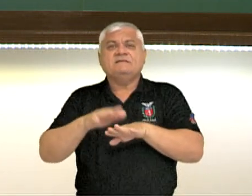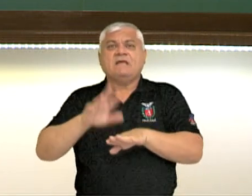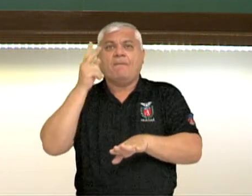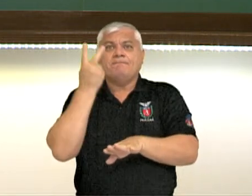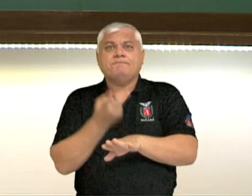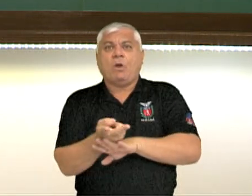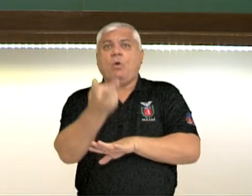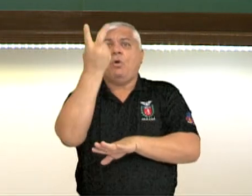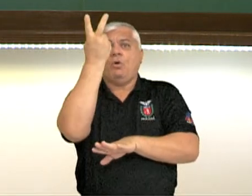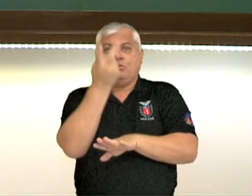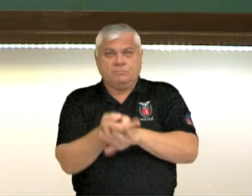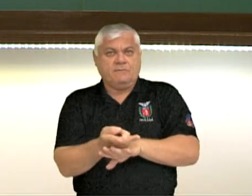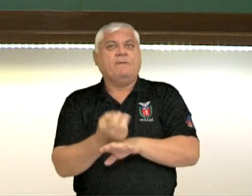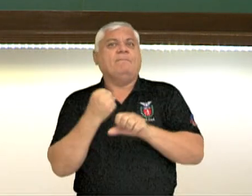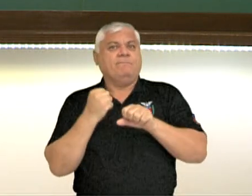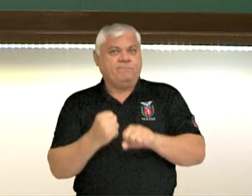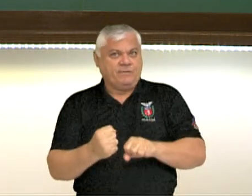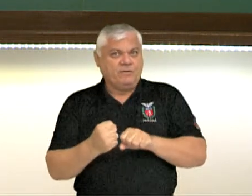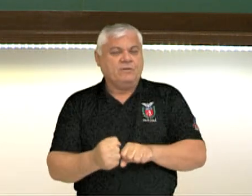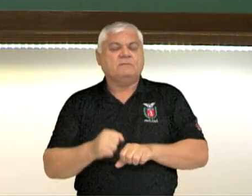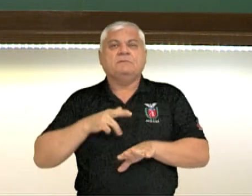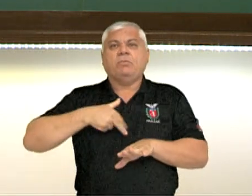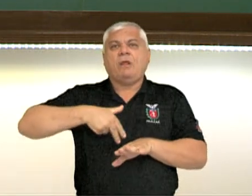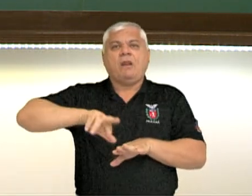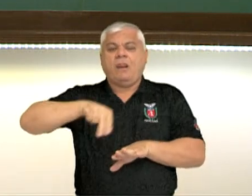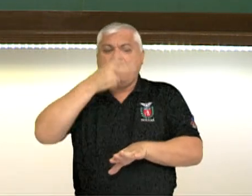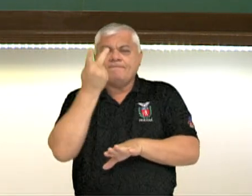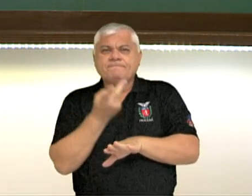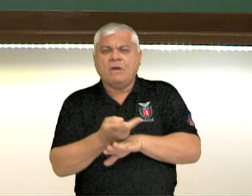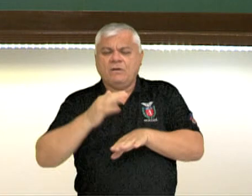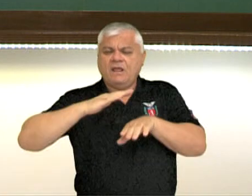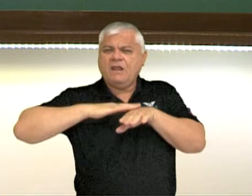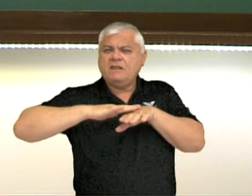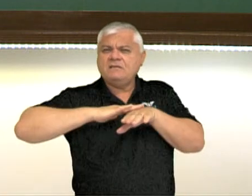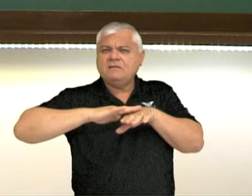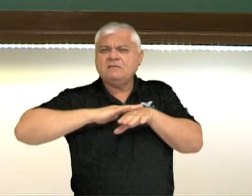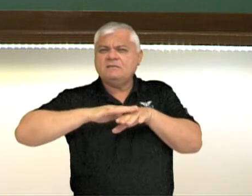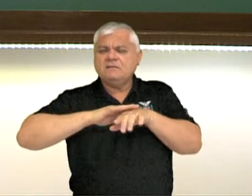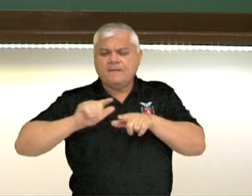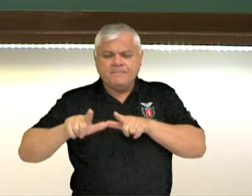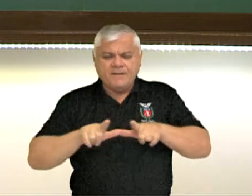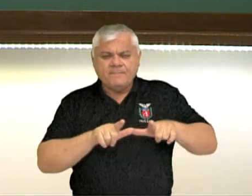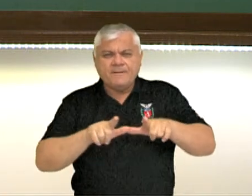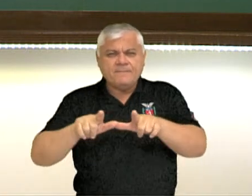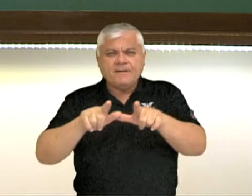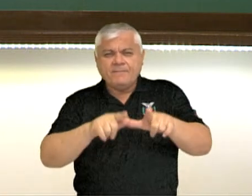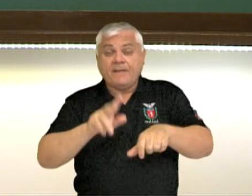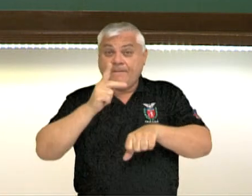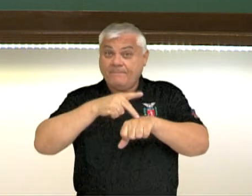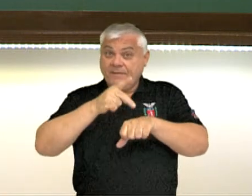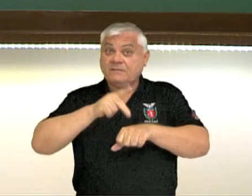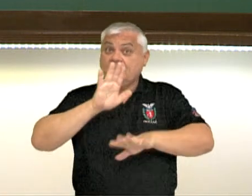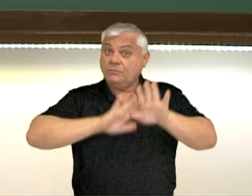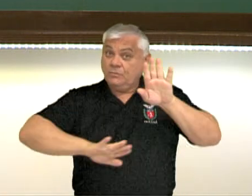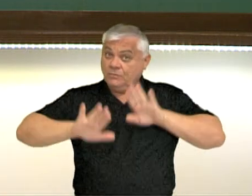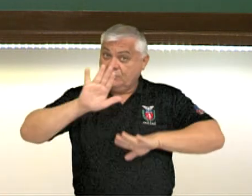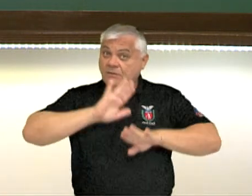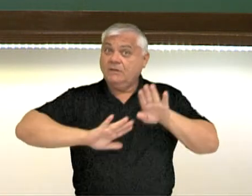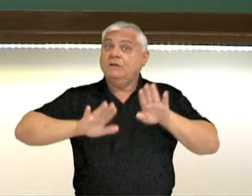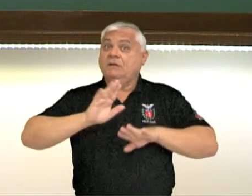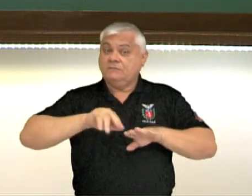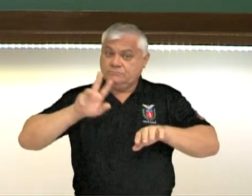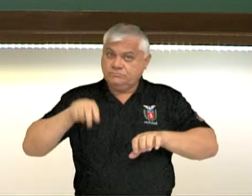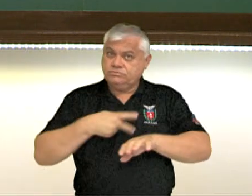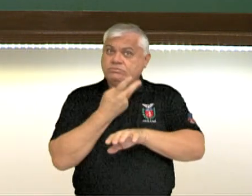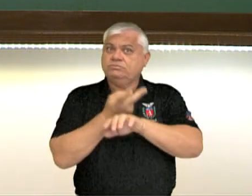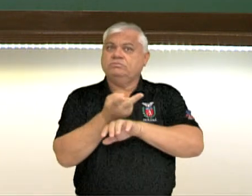muito escorregadio. Por isso que quando a gente observa as briófitas em calçadas ou pedras, a gente tem que cuidar ao caminhar sobre elas,